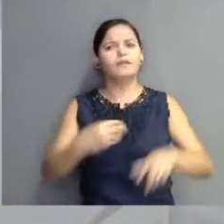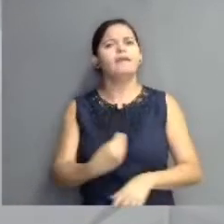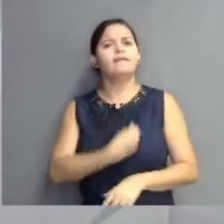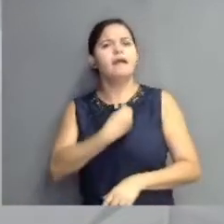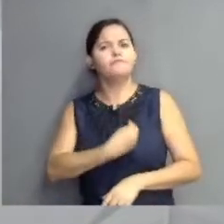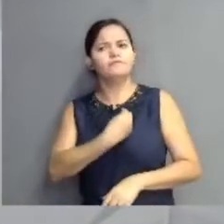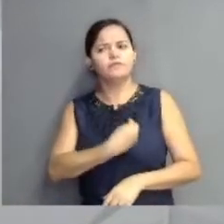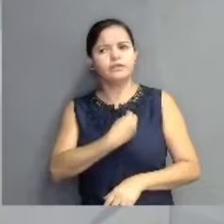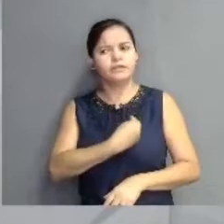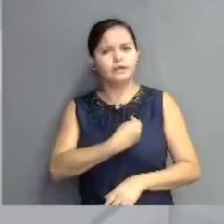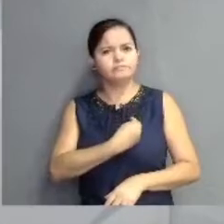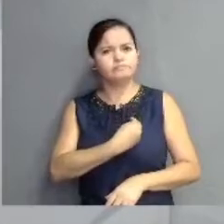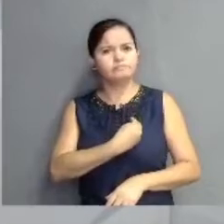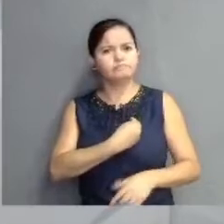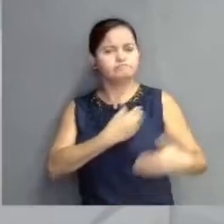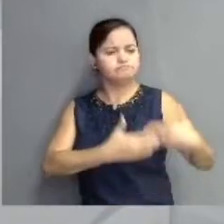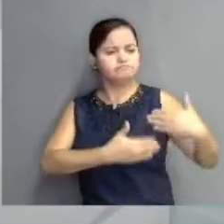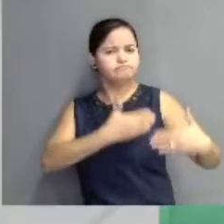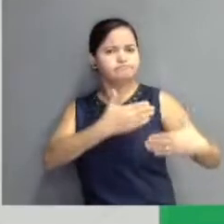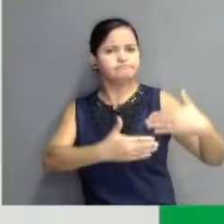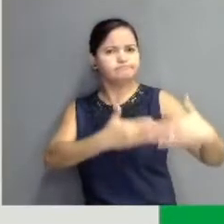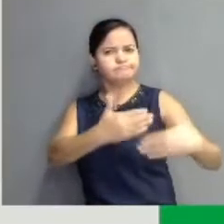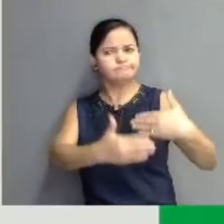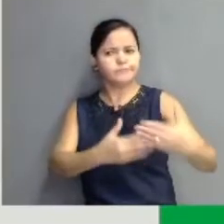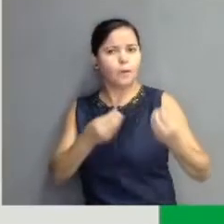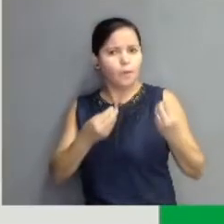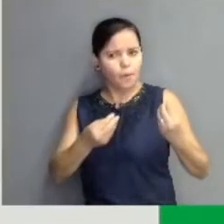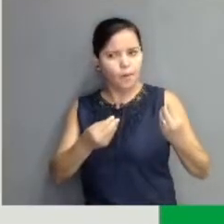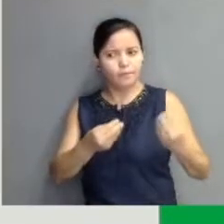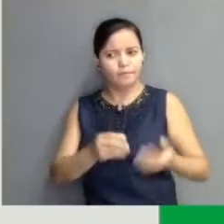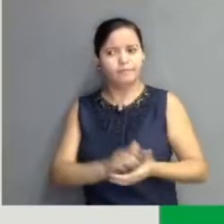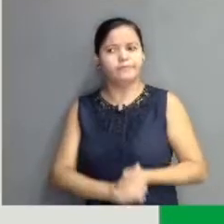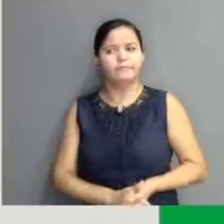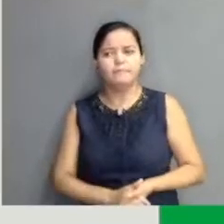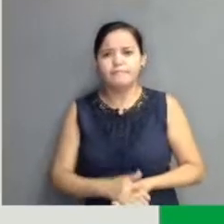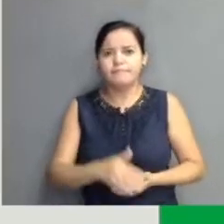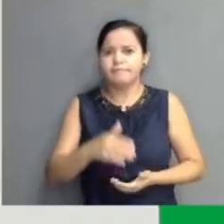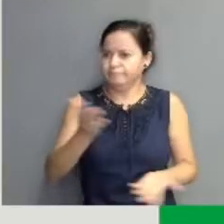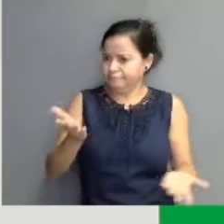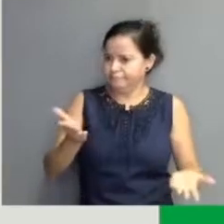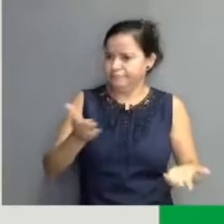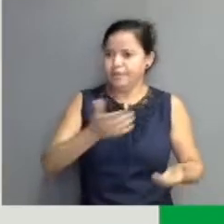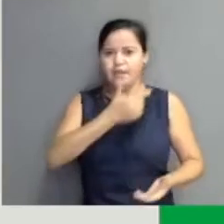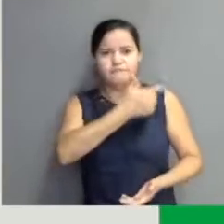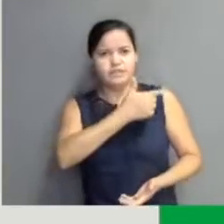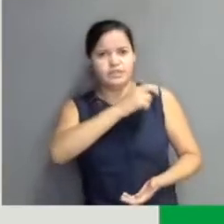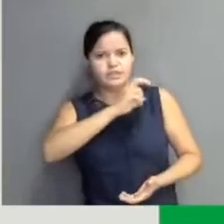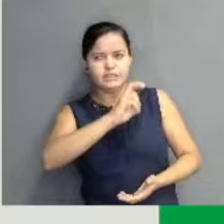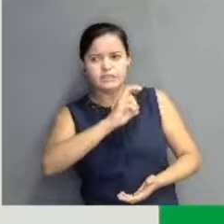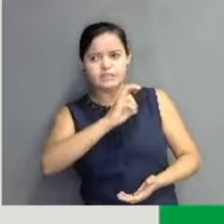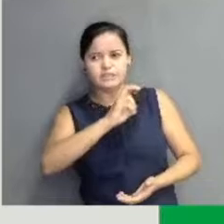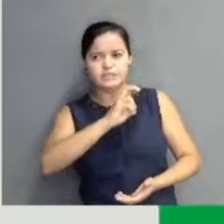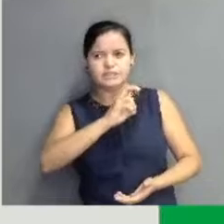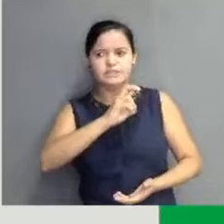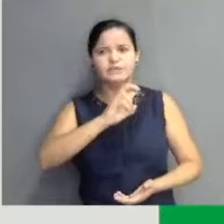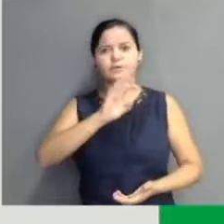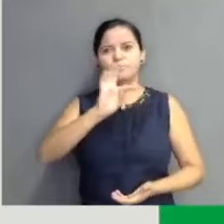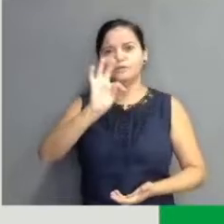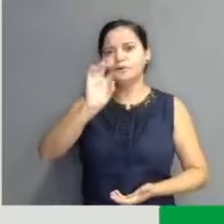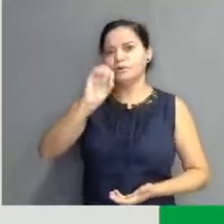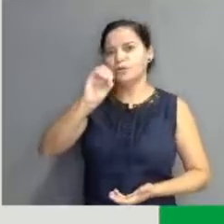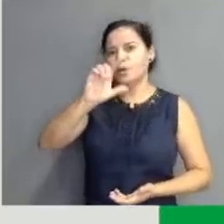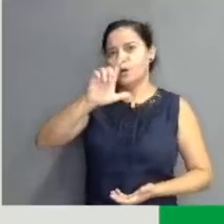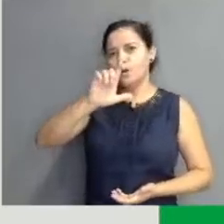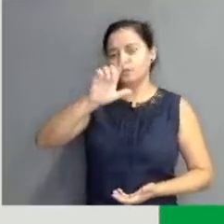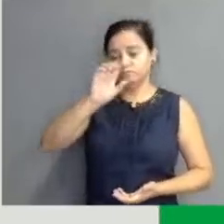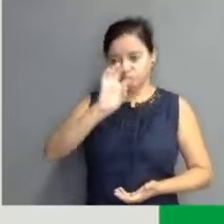a gente fazer. Em média, você vai fazer 25 toneladas de lixo. Se a gente aqui, produção, considerar um elefante da